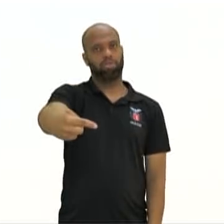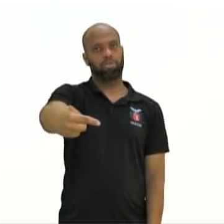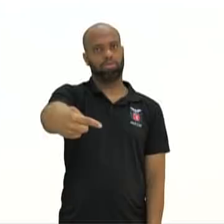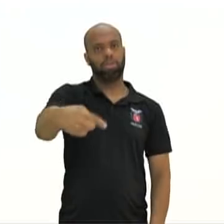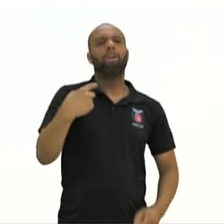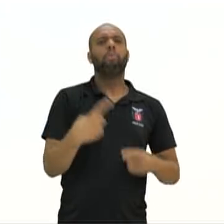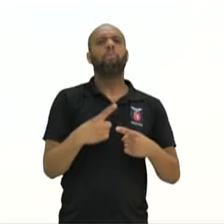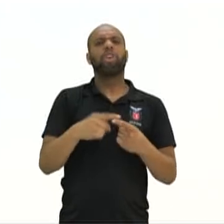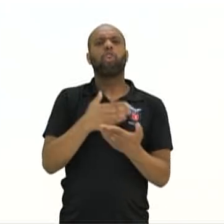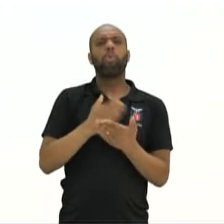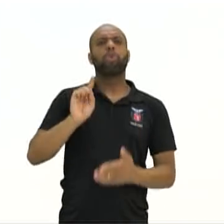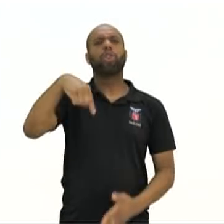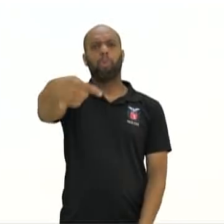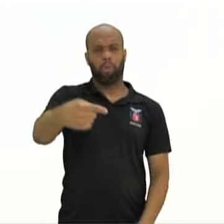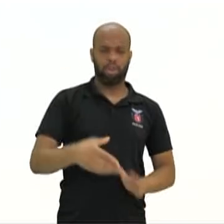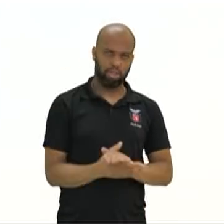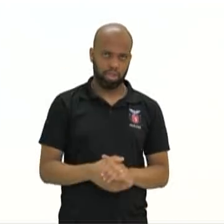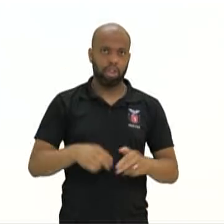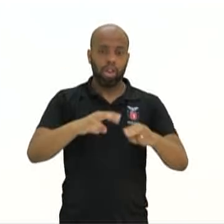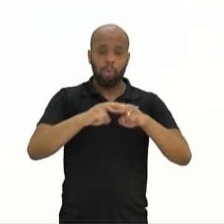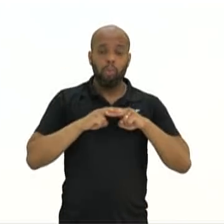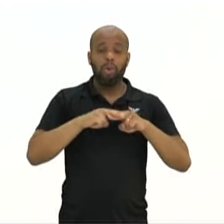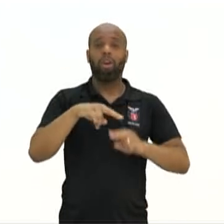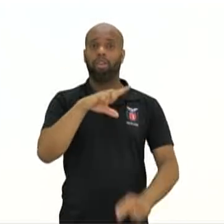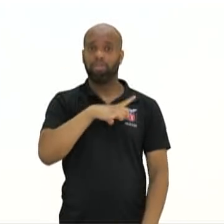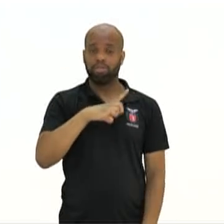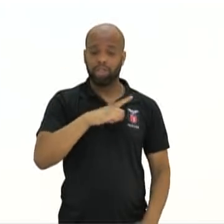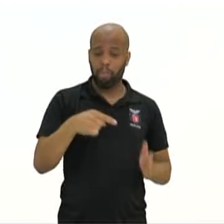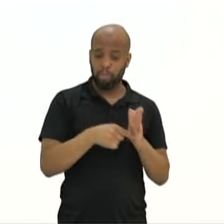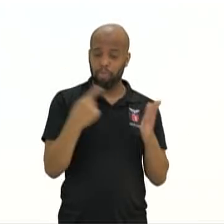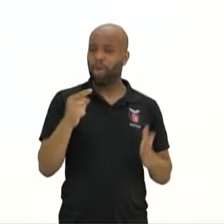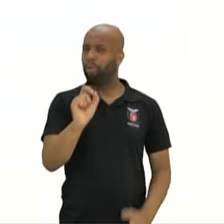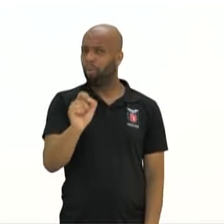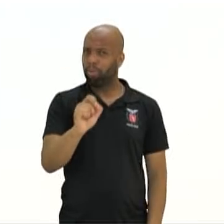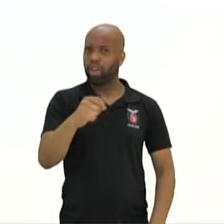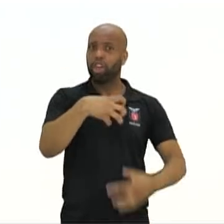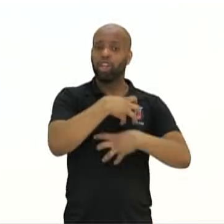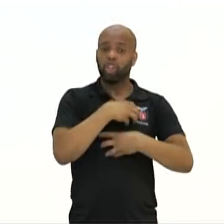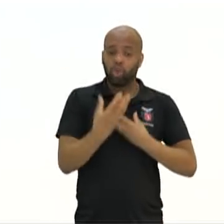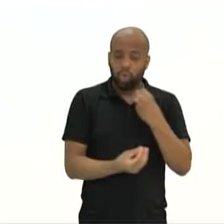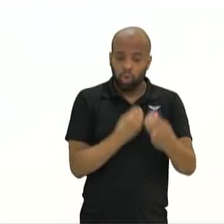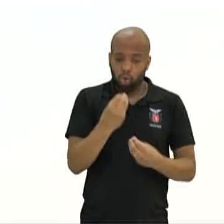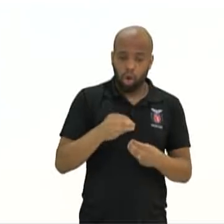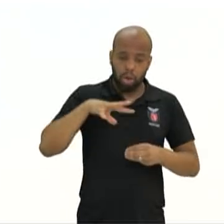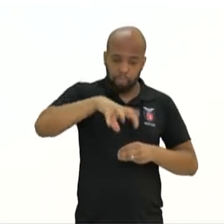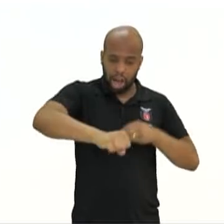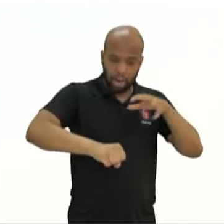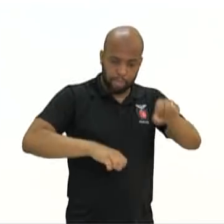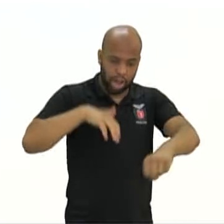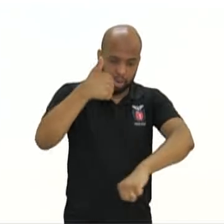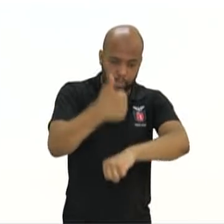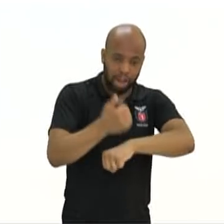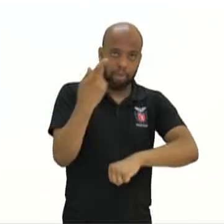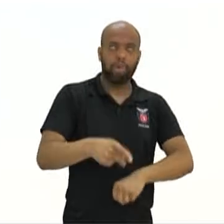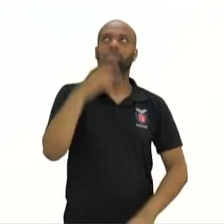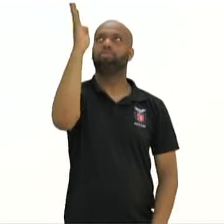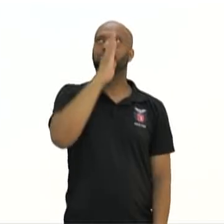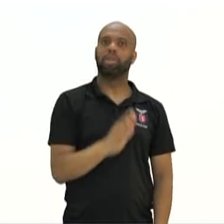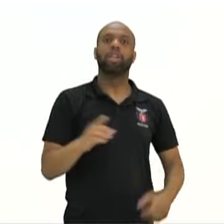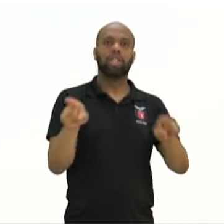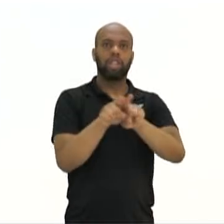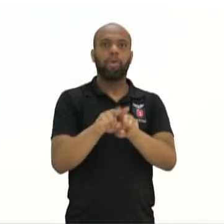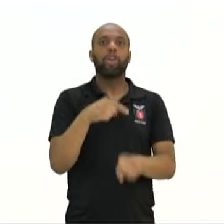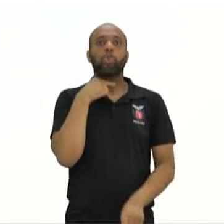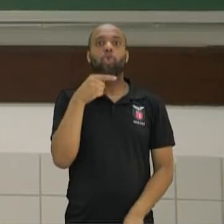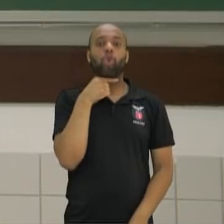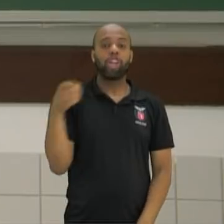Por que começou mais tarde? Por causa da existência, primeiramente, da formação colonial brasileira, a impossibilidade